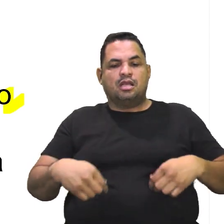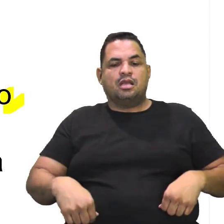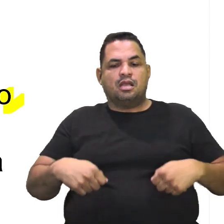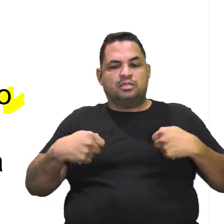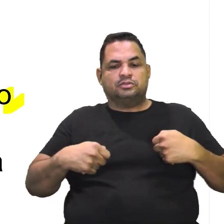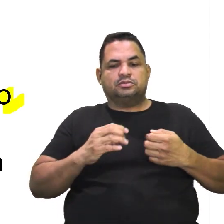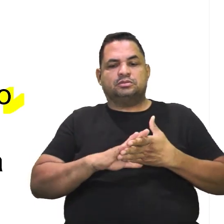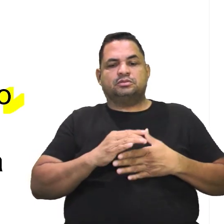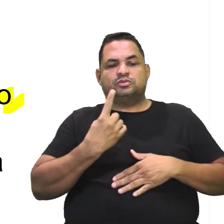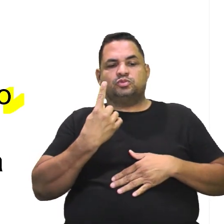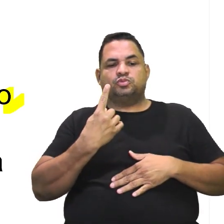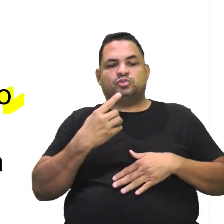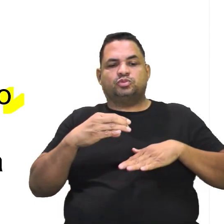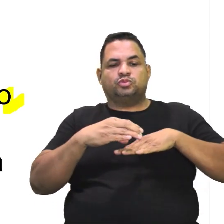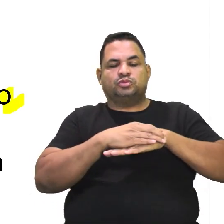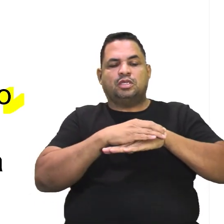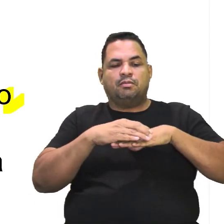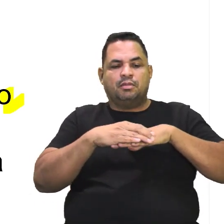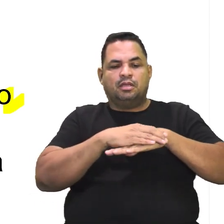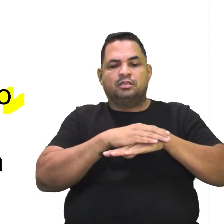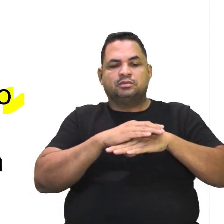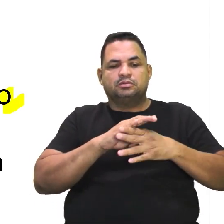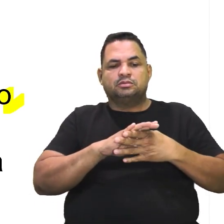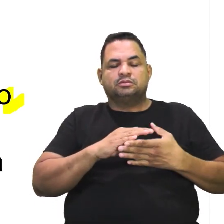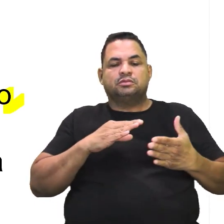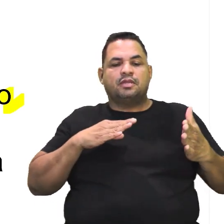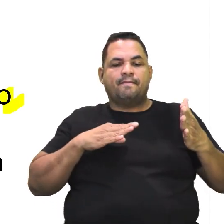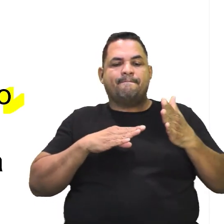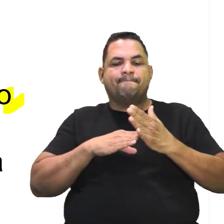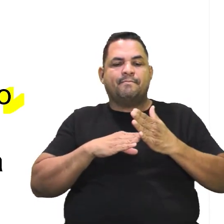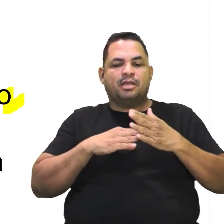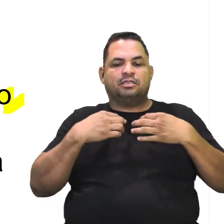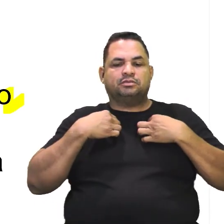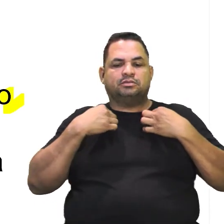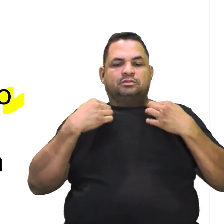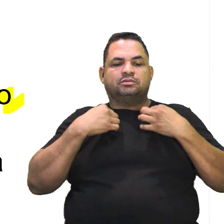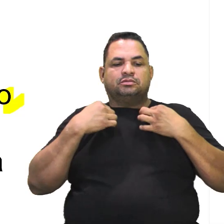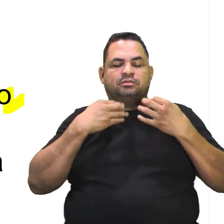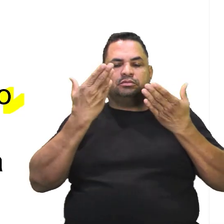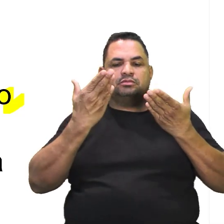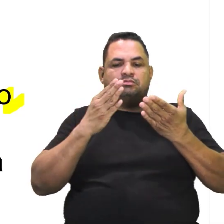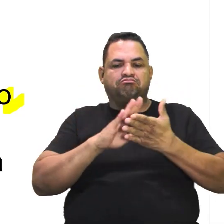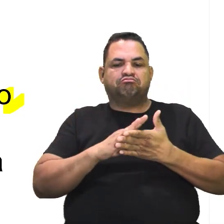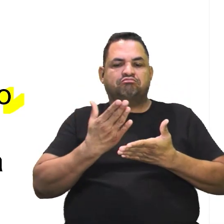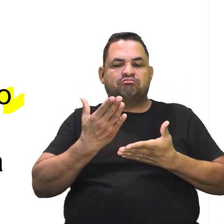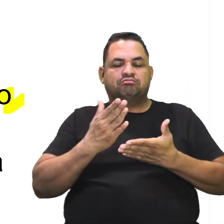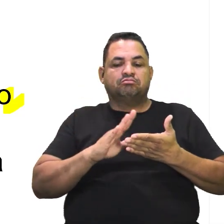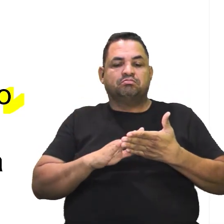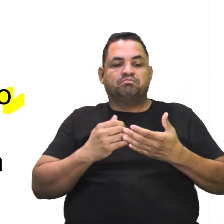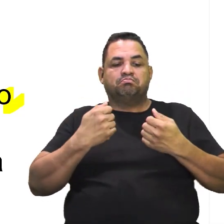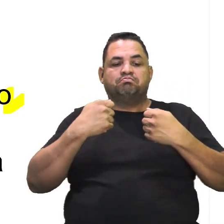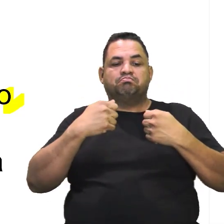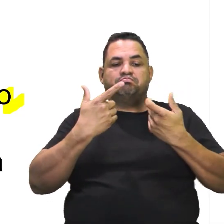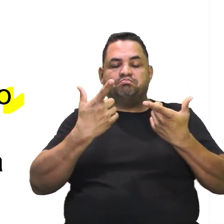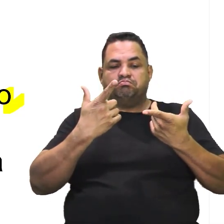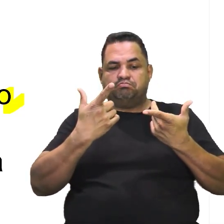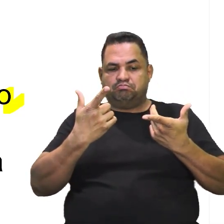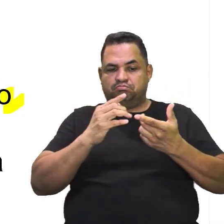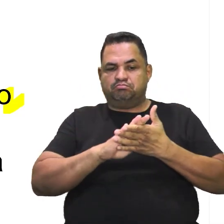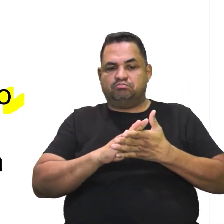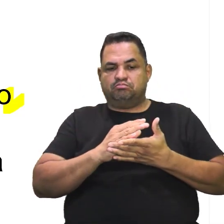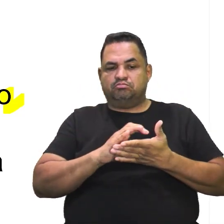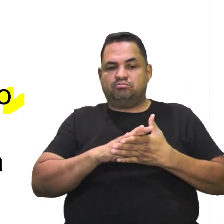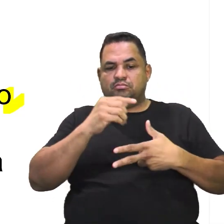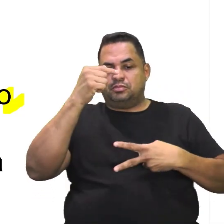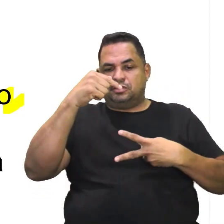camisetas. Aí o detalhe importante da questão, ó. Admitindo que itens do mesmo tipo têm as